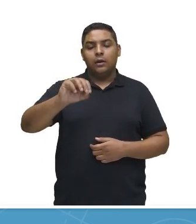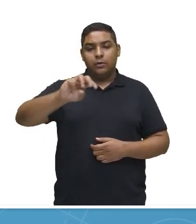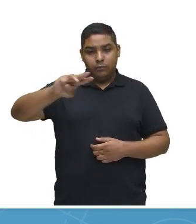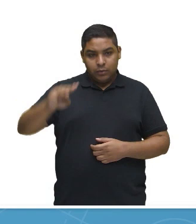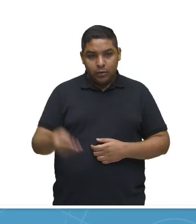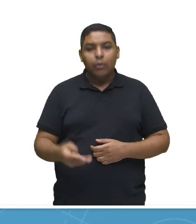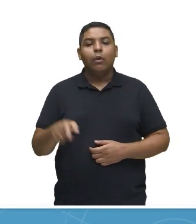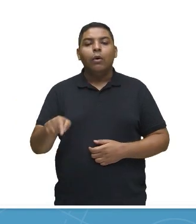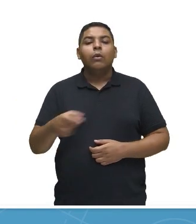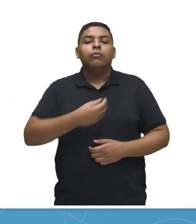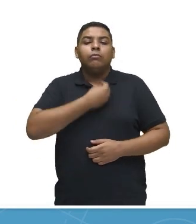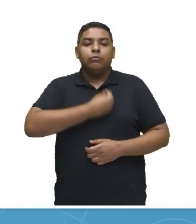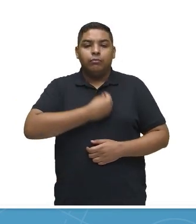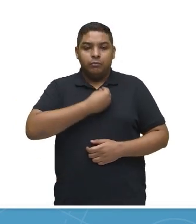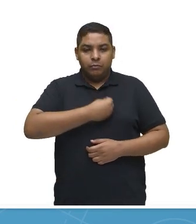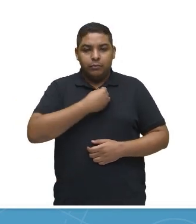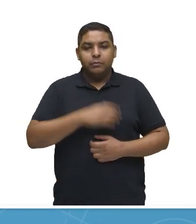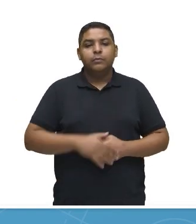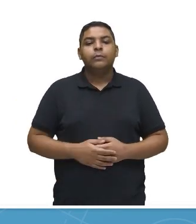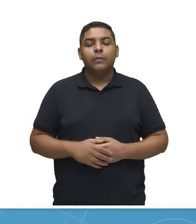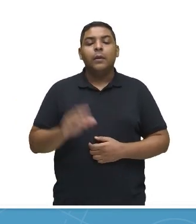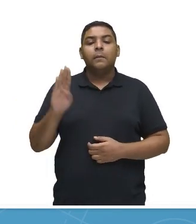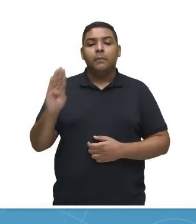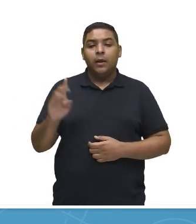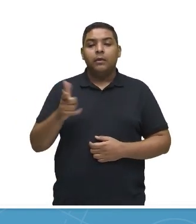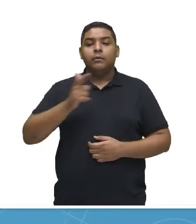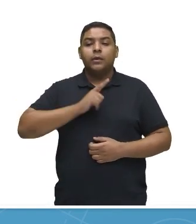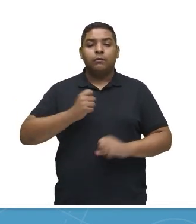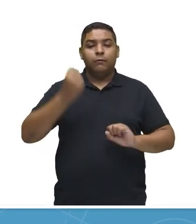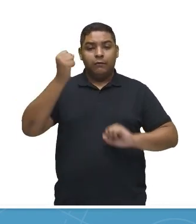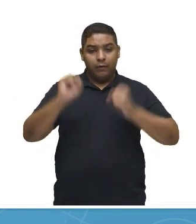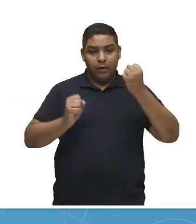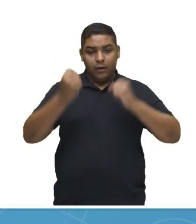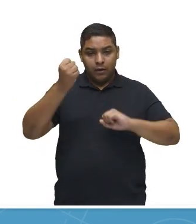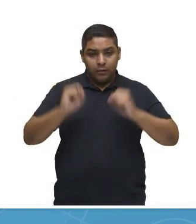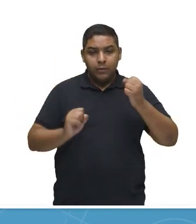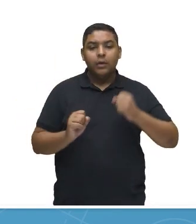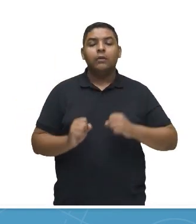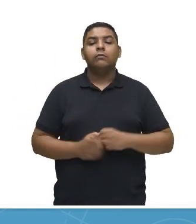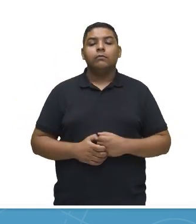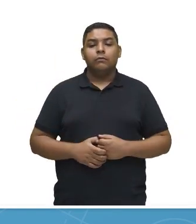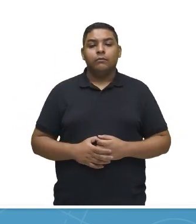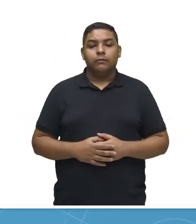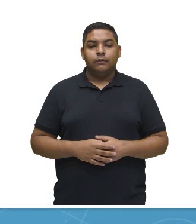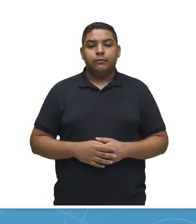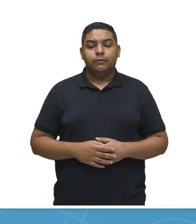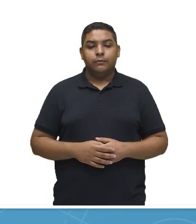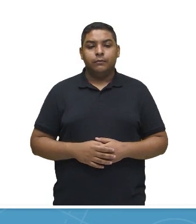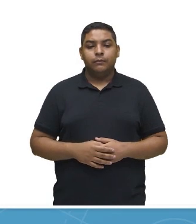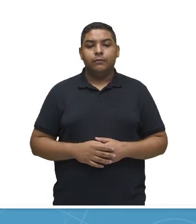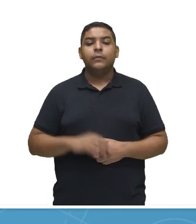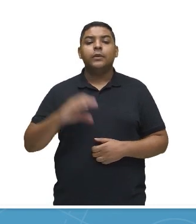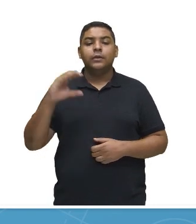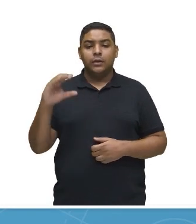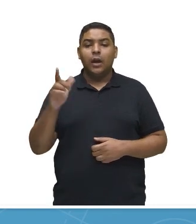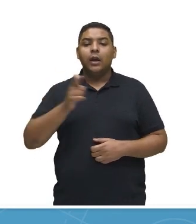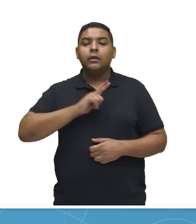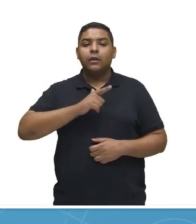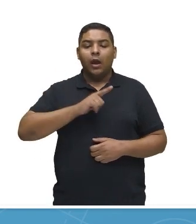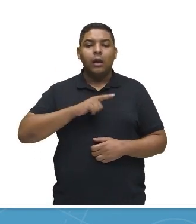possuírem um grande número de fábricas, sobretudo indústrias de base. Letra C, serem densamente